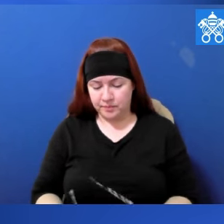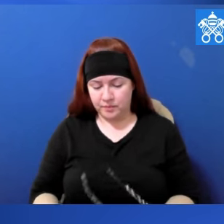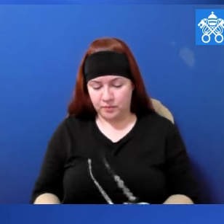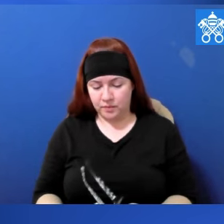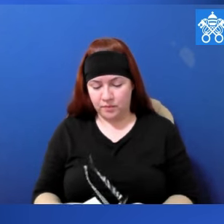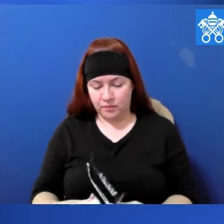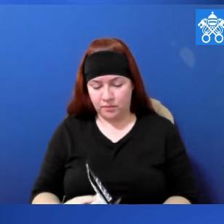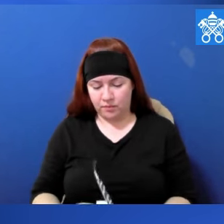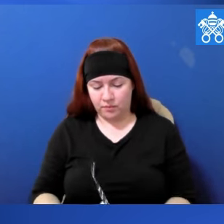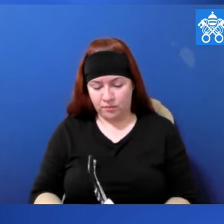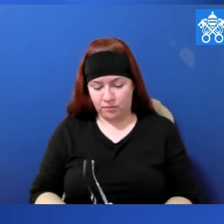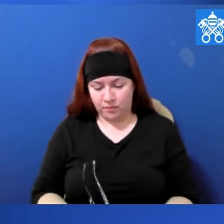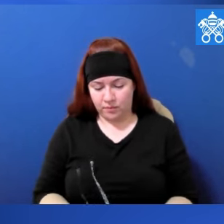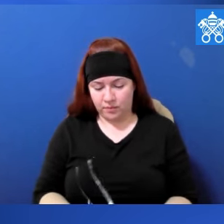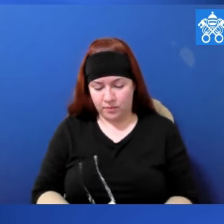pronunciar.